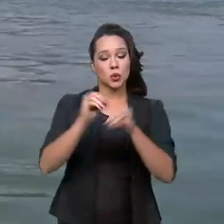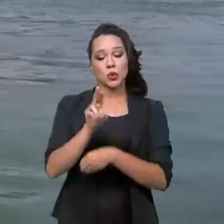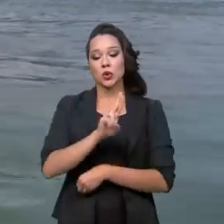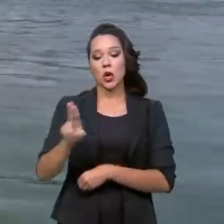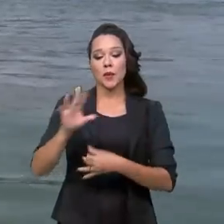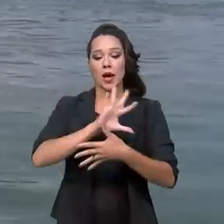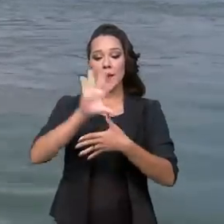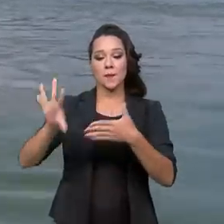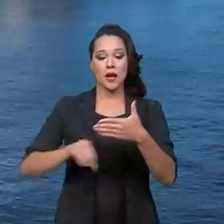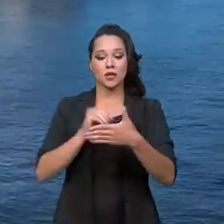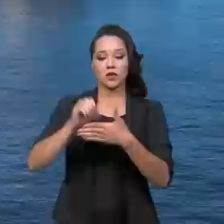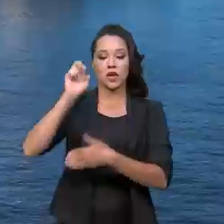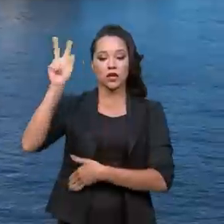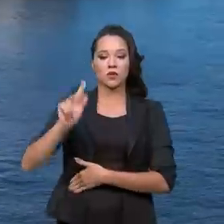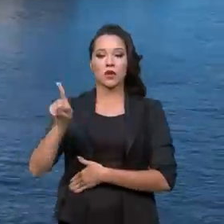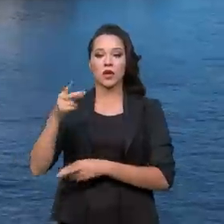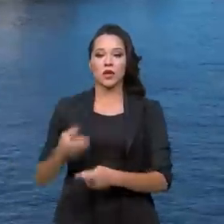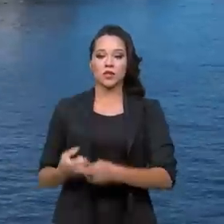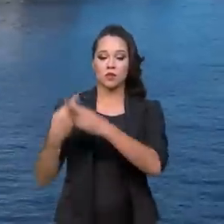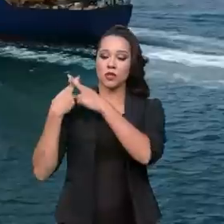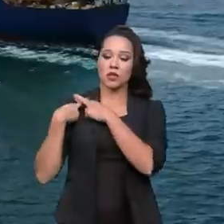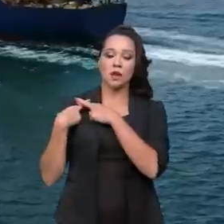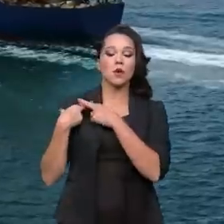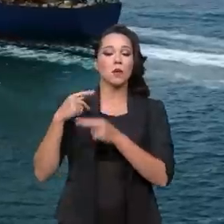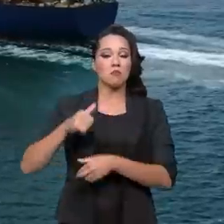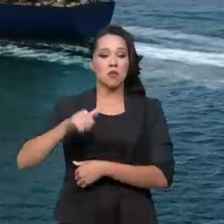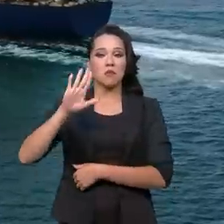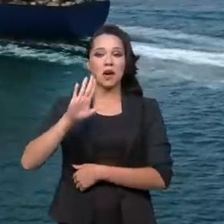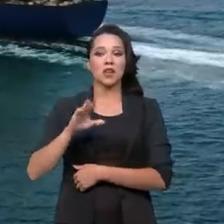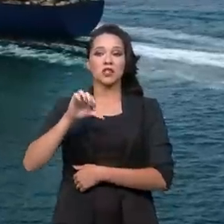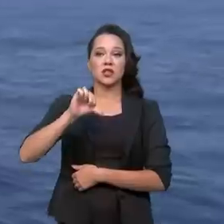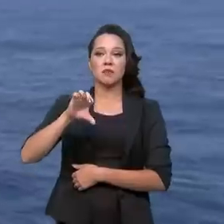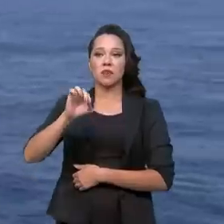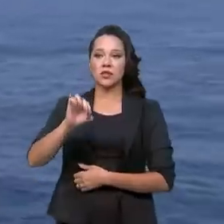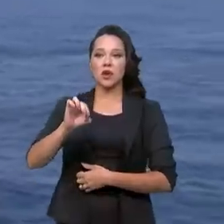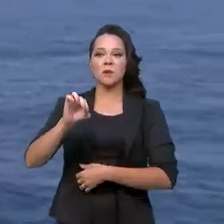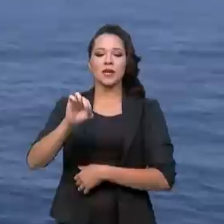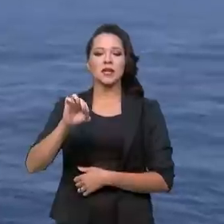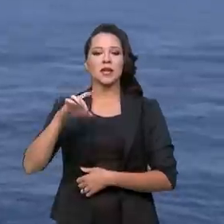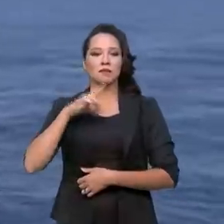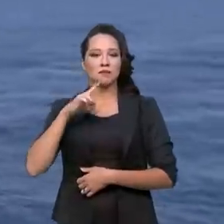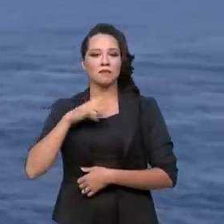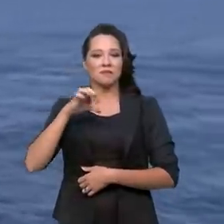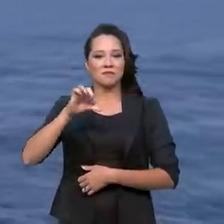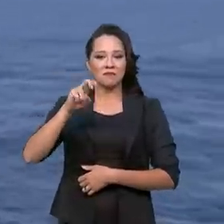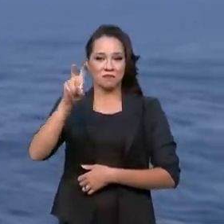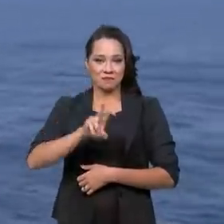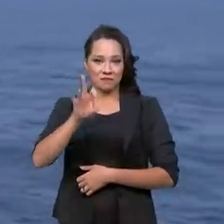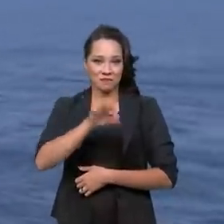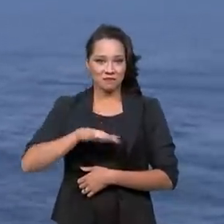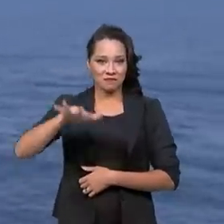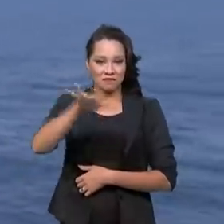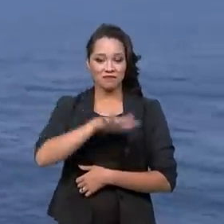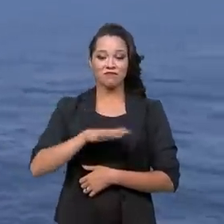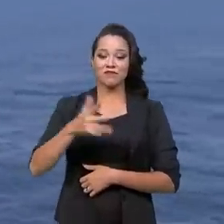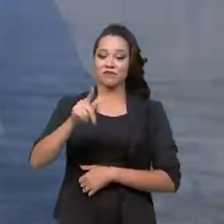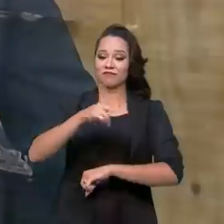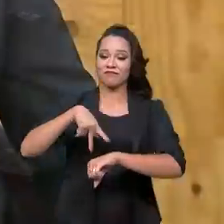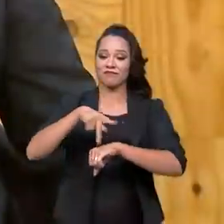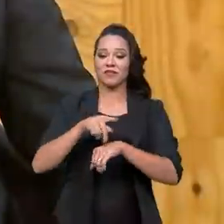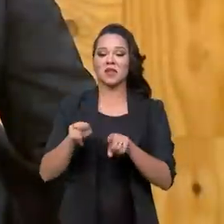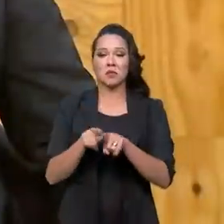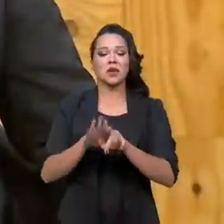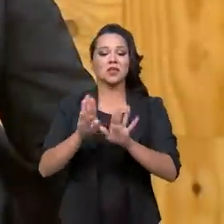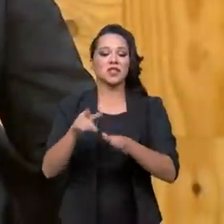chamada Amazônia Azul é responsável pelo tráfego de mais de 95% do nosso comércio exterior e é nela onde